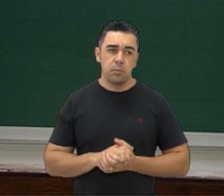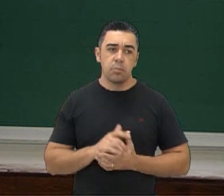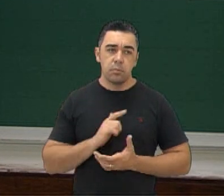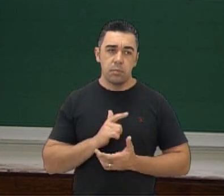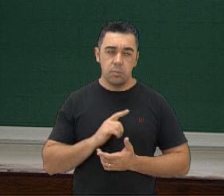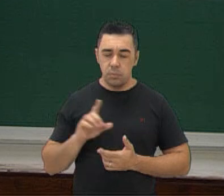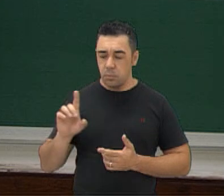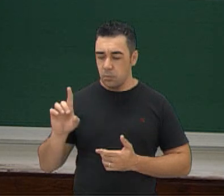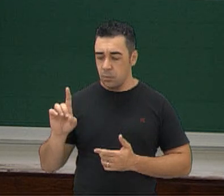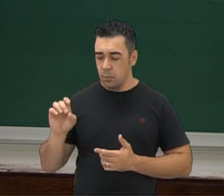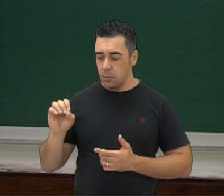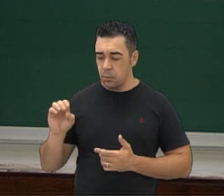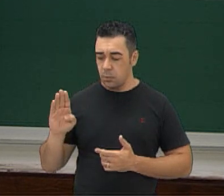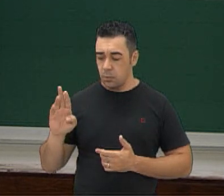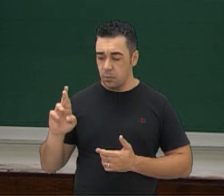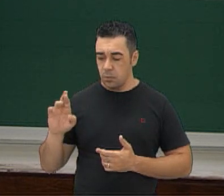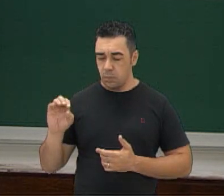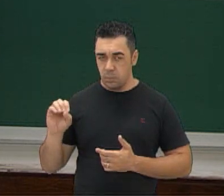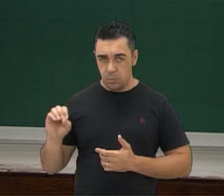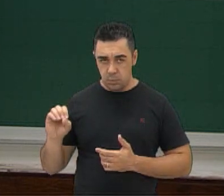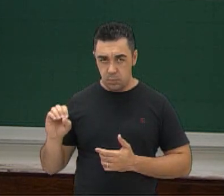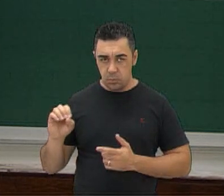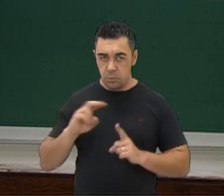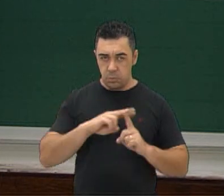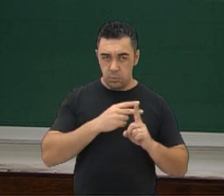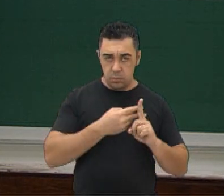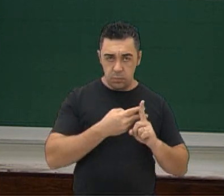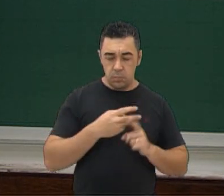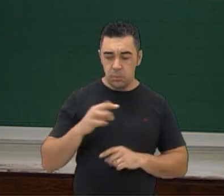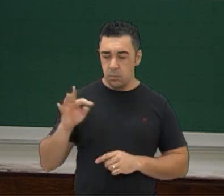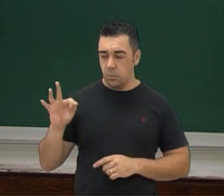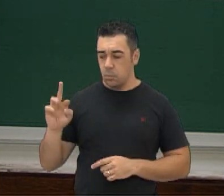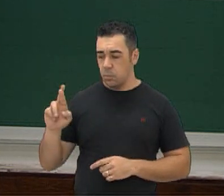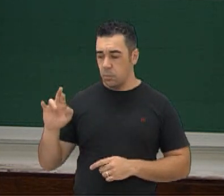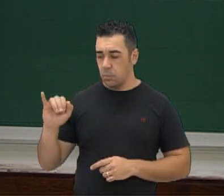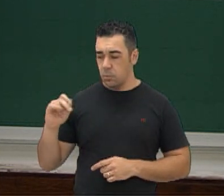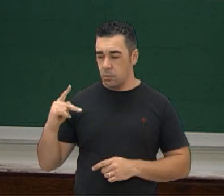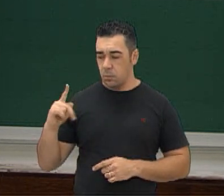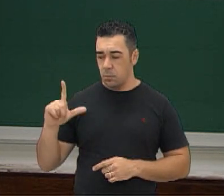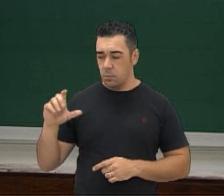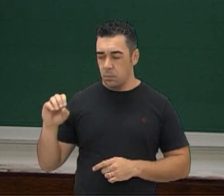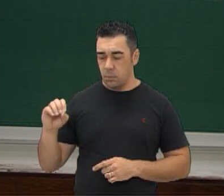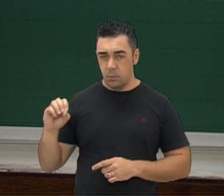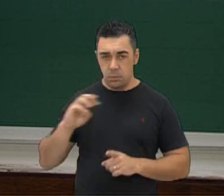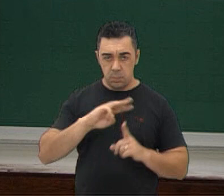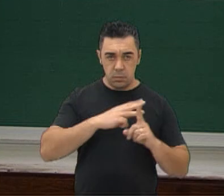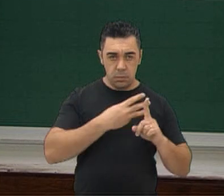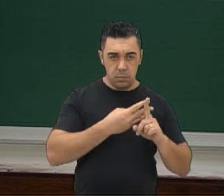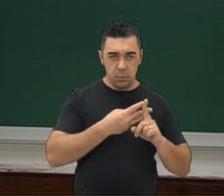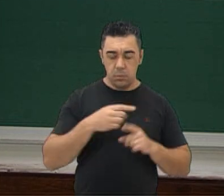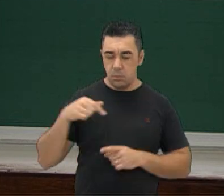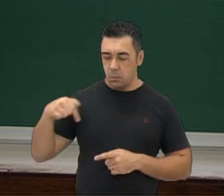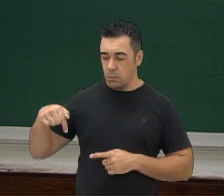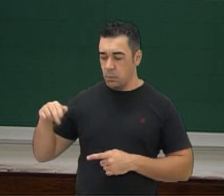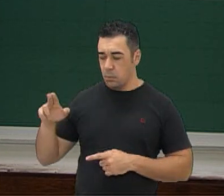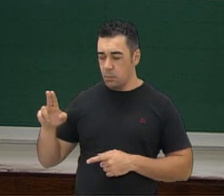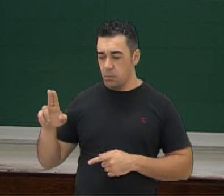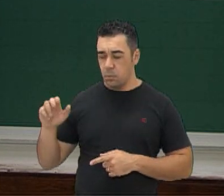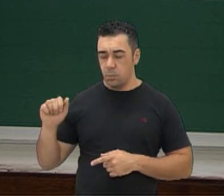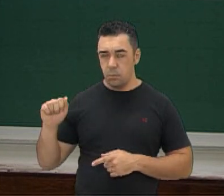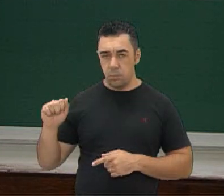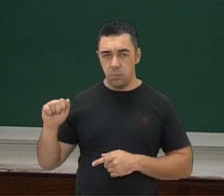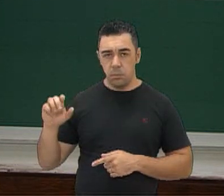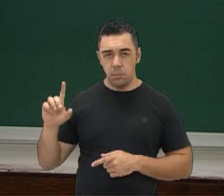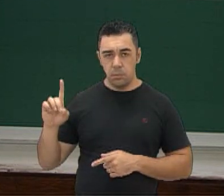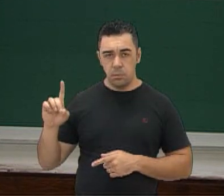lá no cubo, é o quádruplo, é 4 vezes o x. Então, o x, novamente, sendo representado